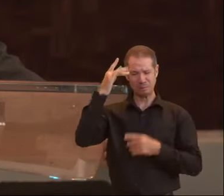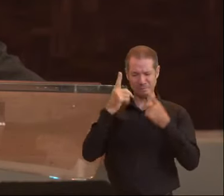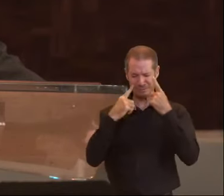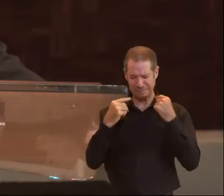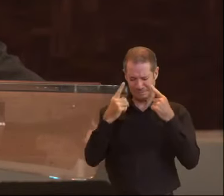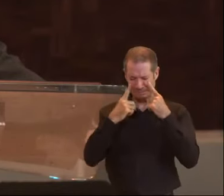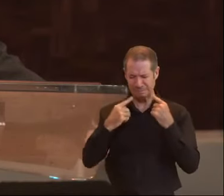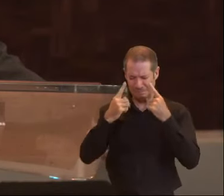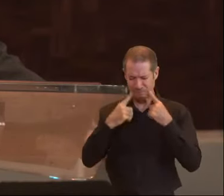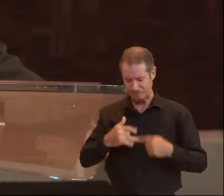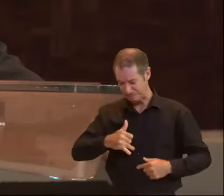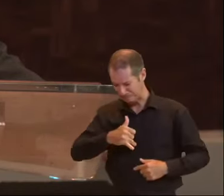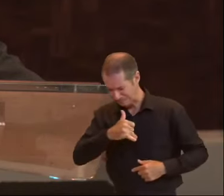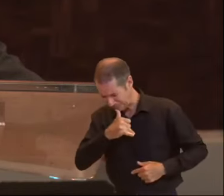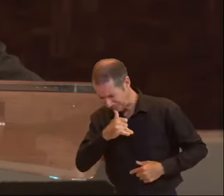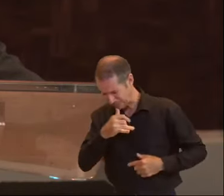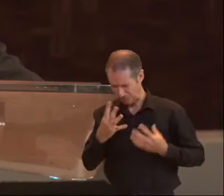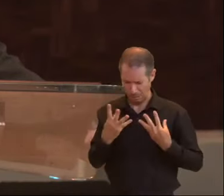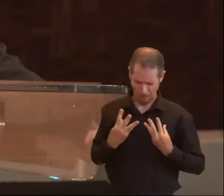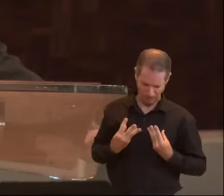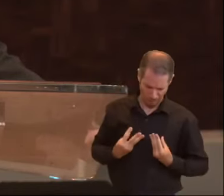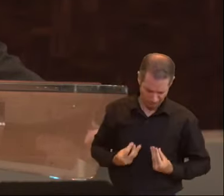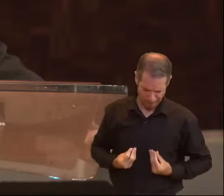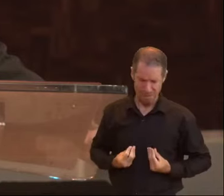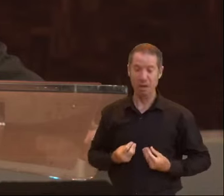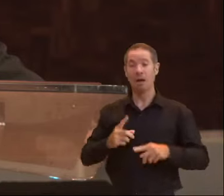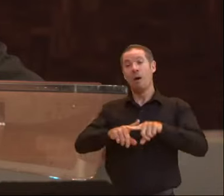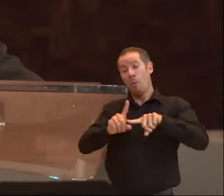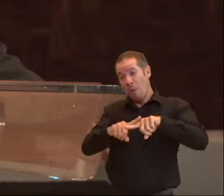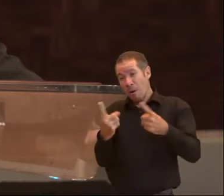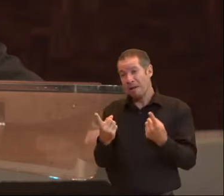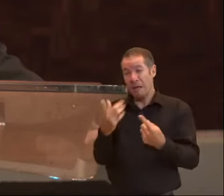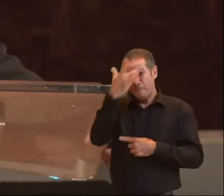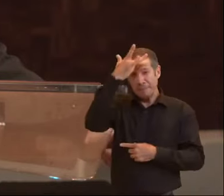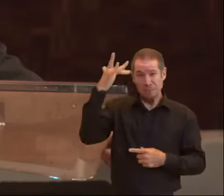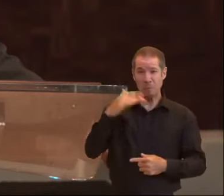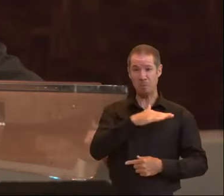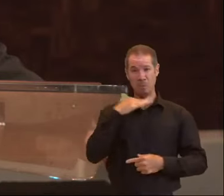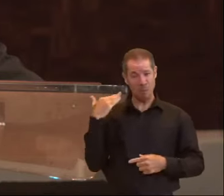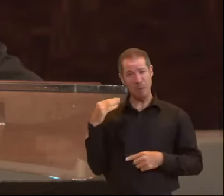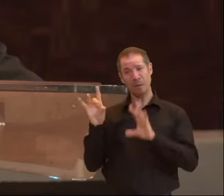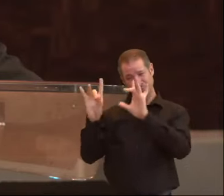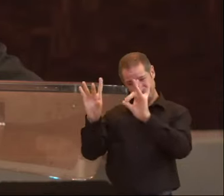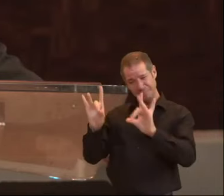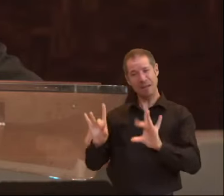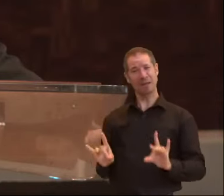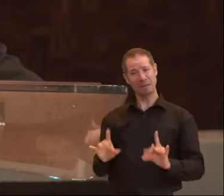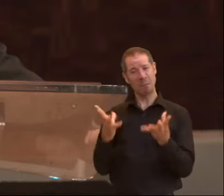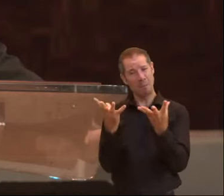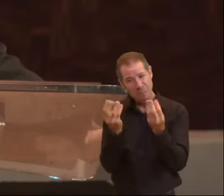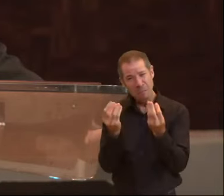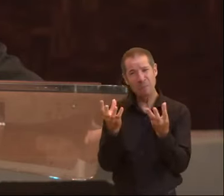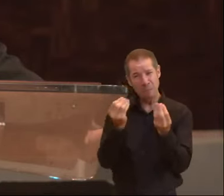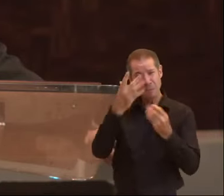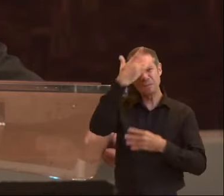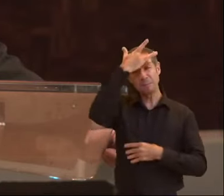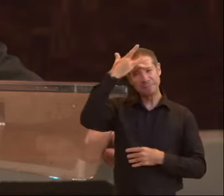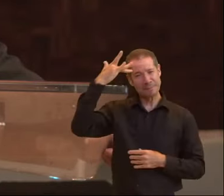chorando, tristes, abatidos, porque perdeu alguém querido. Muita gente ainda.